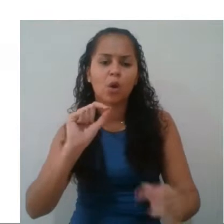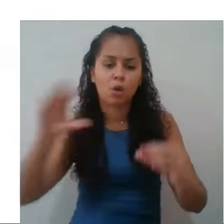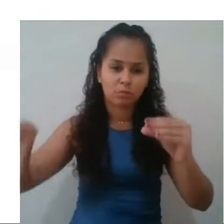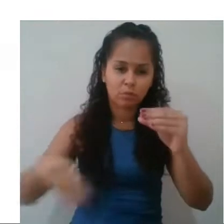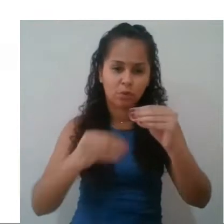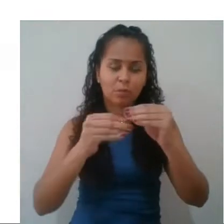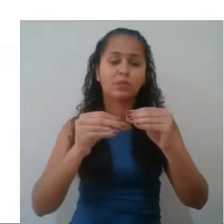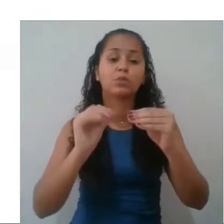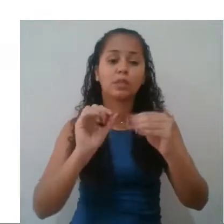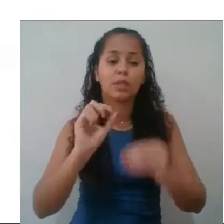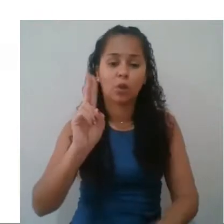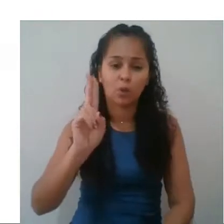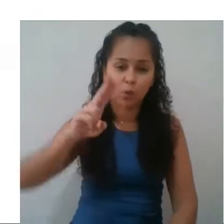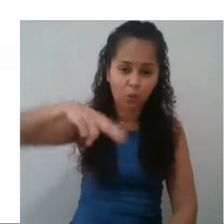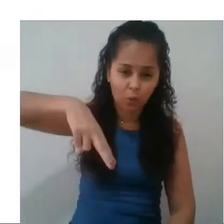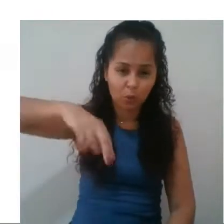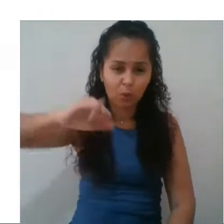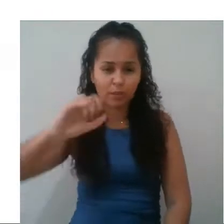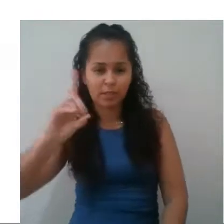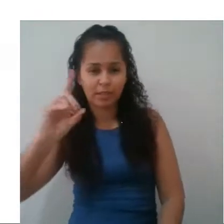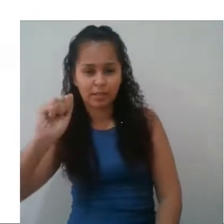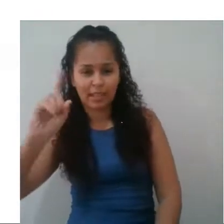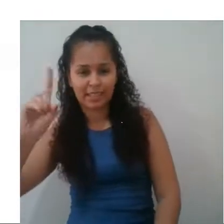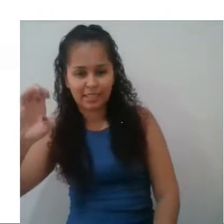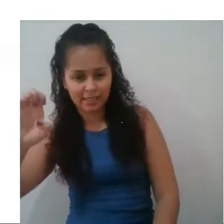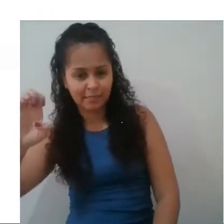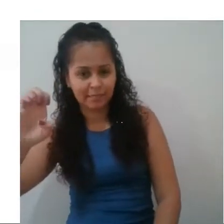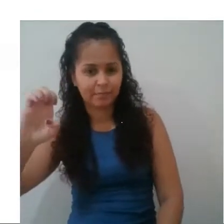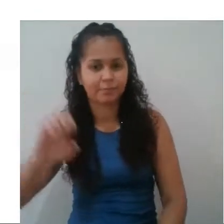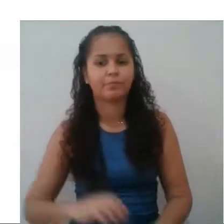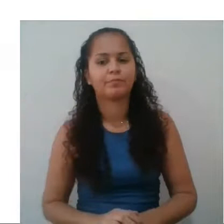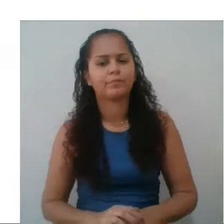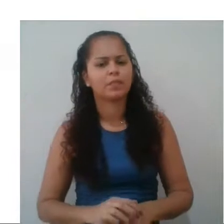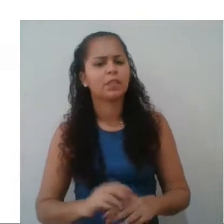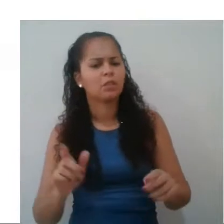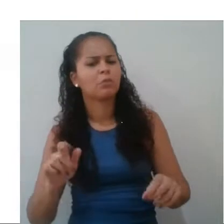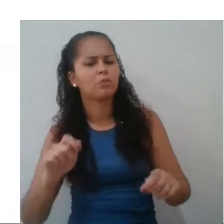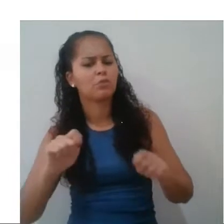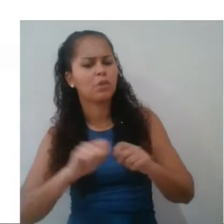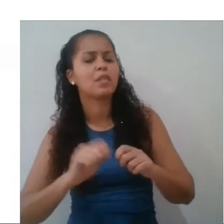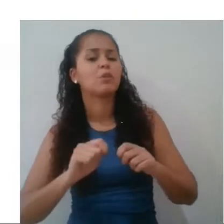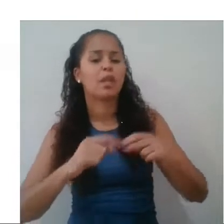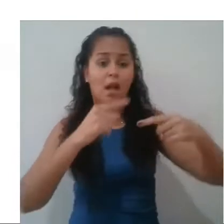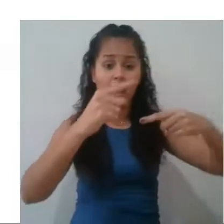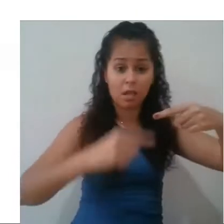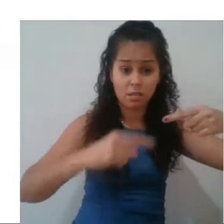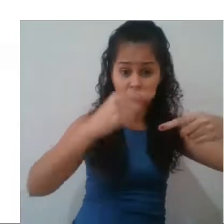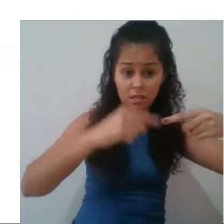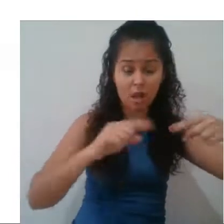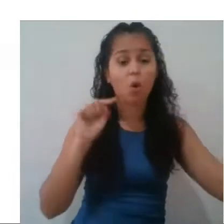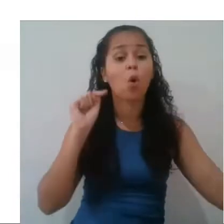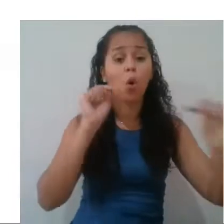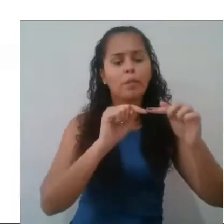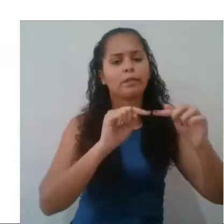E quando eu digo correspondência de mesmo nome, quer dizer que eu estou realizando a razão de altura com altura, raio